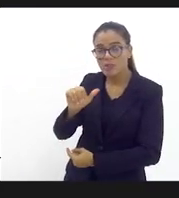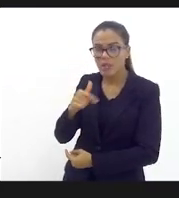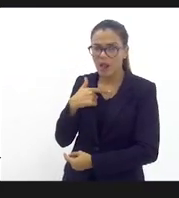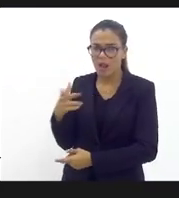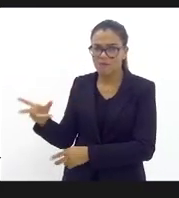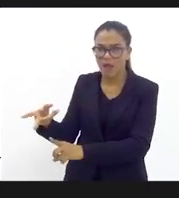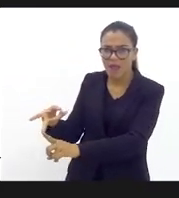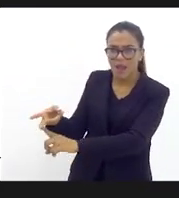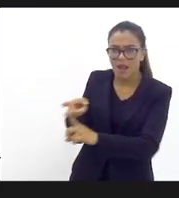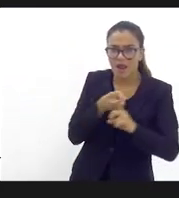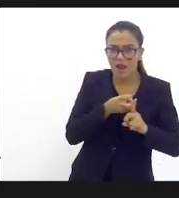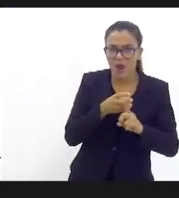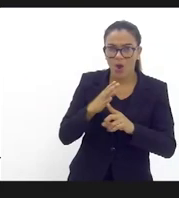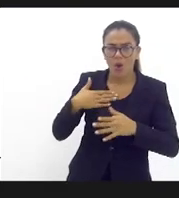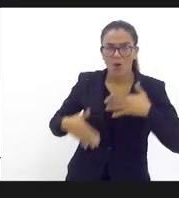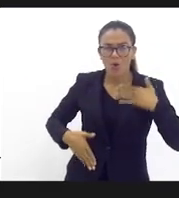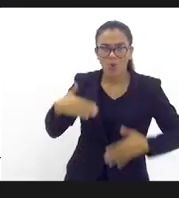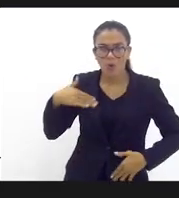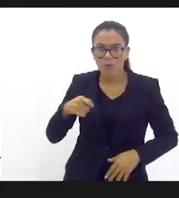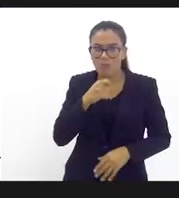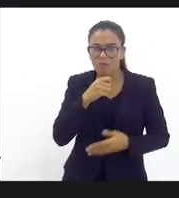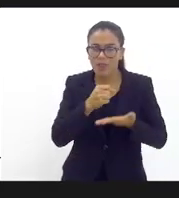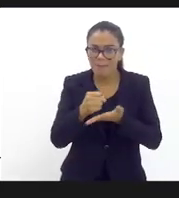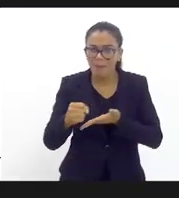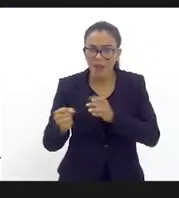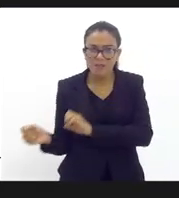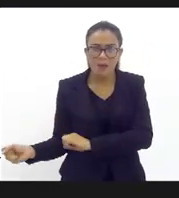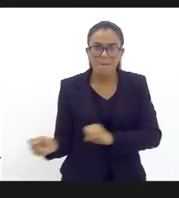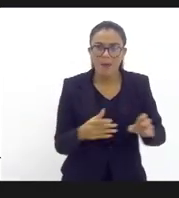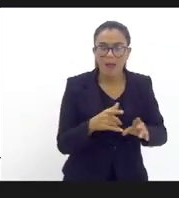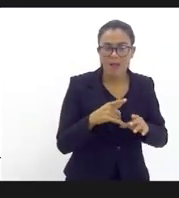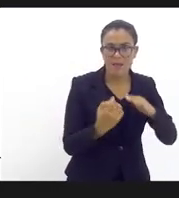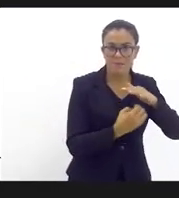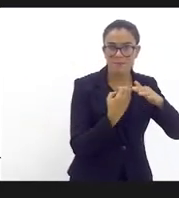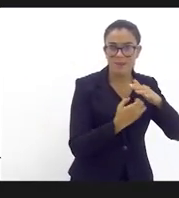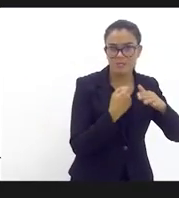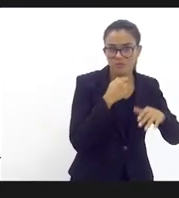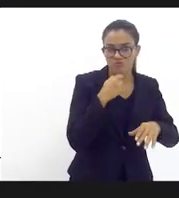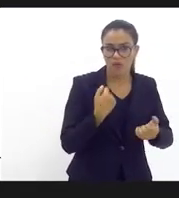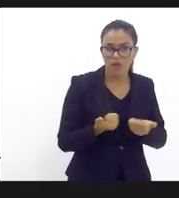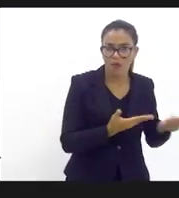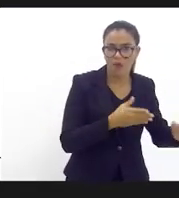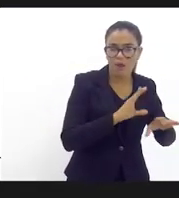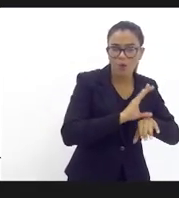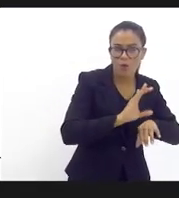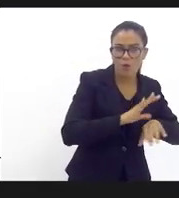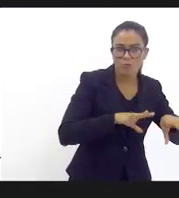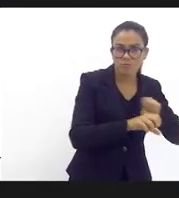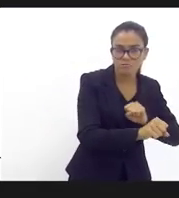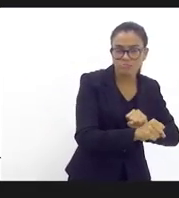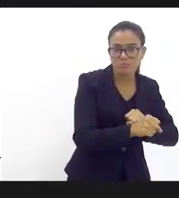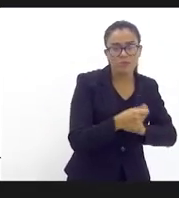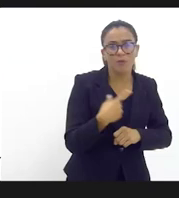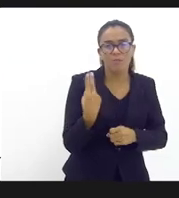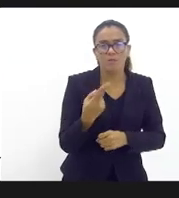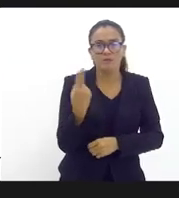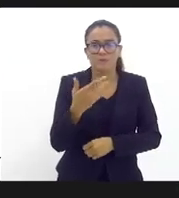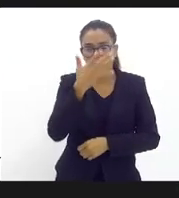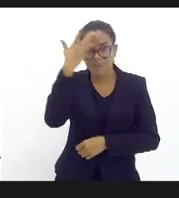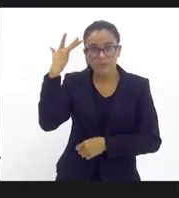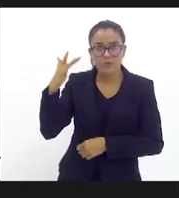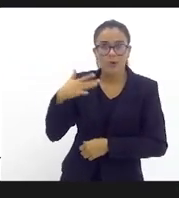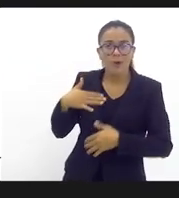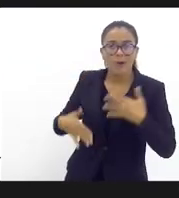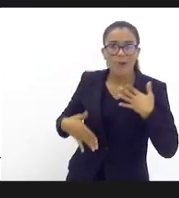que está lá fora, sem nenhum tipo de base, e jogar dentro da empresa dela e não preparar os profissionais que estão dentro desse local. Não tem como você pegar uma pessoa